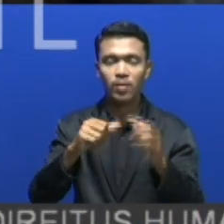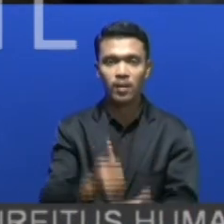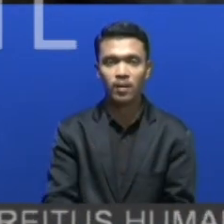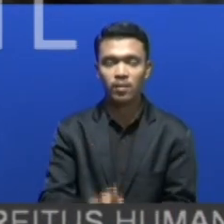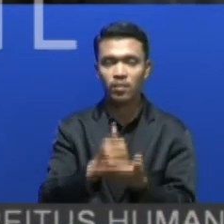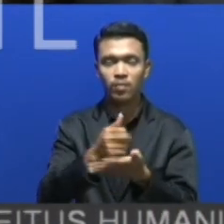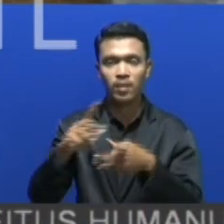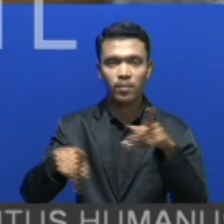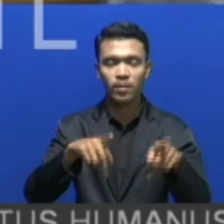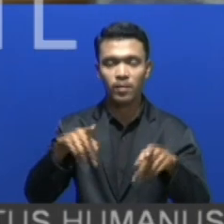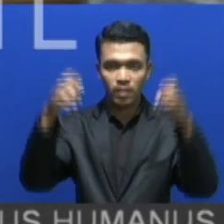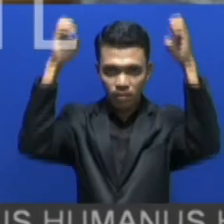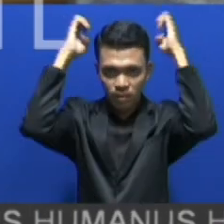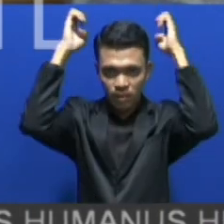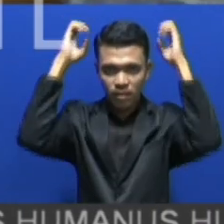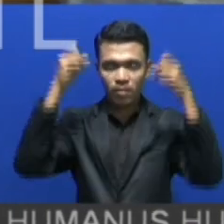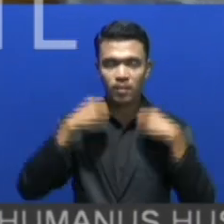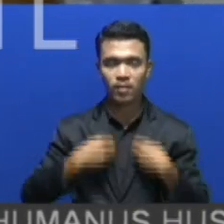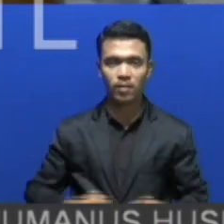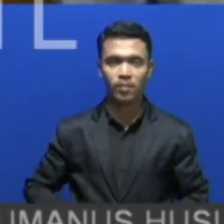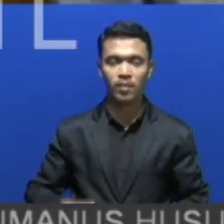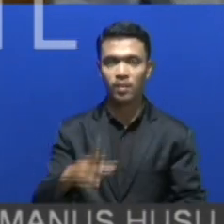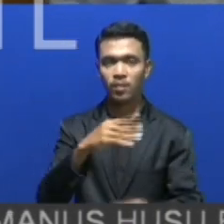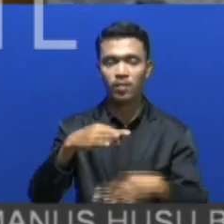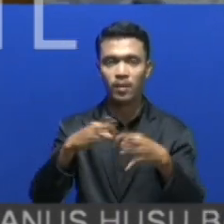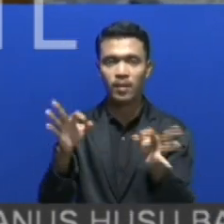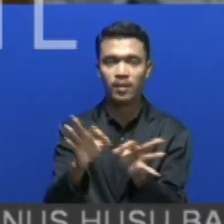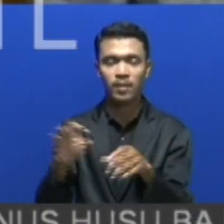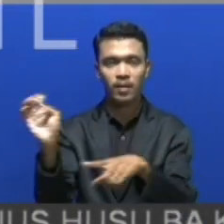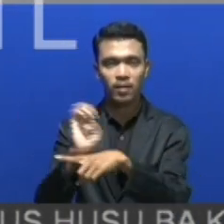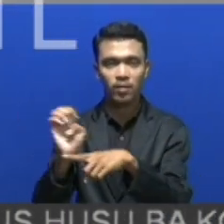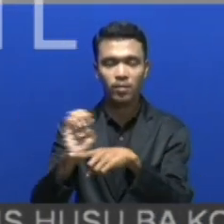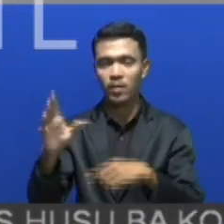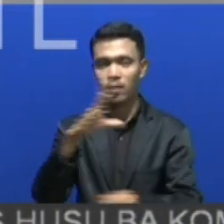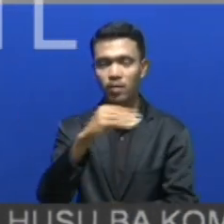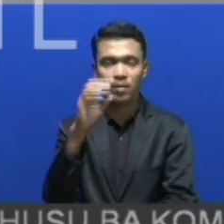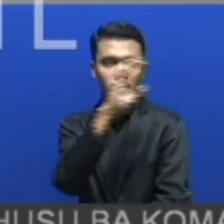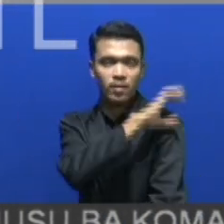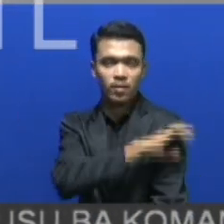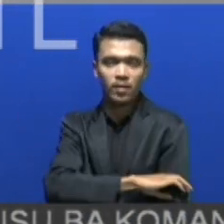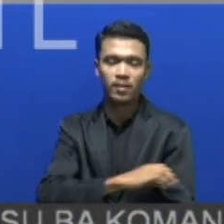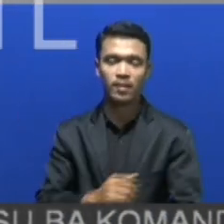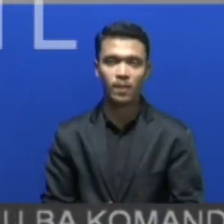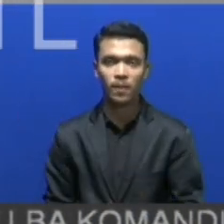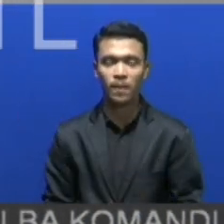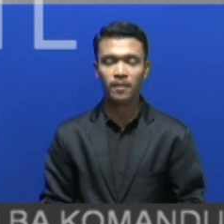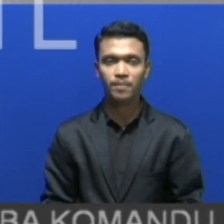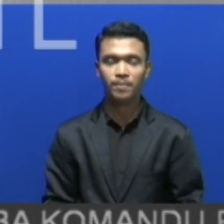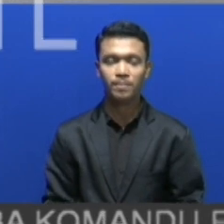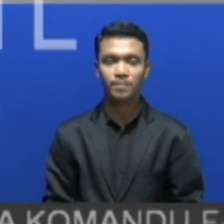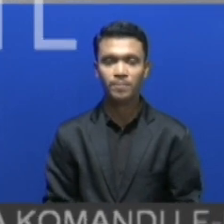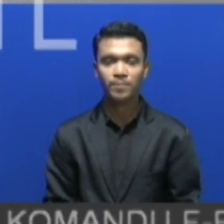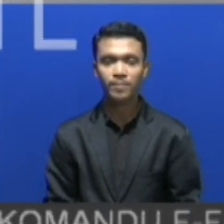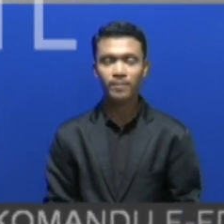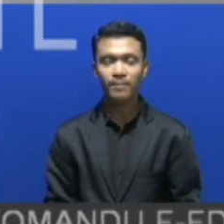saúde na educação, inclui apoio diversificação Ekonomia na segurança. Of course, the United States is